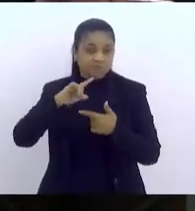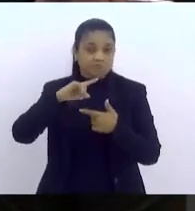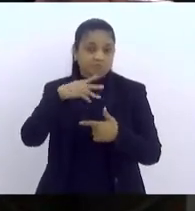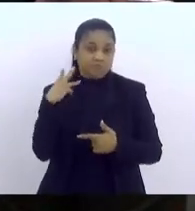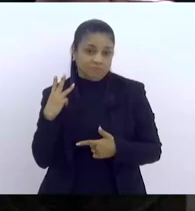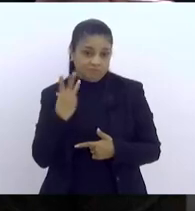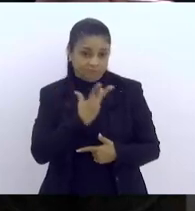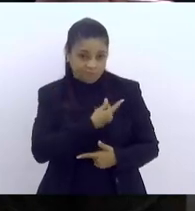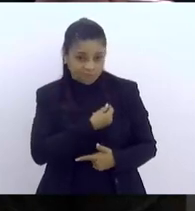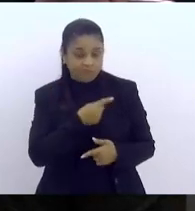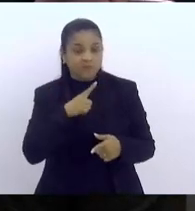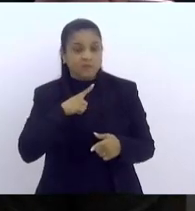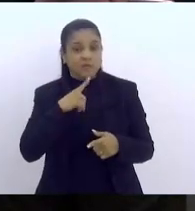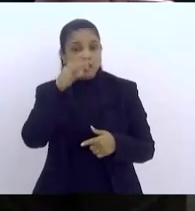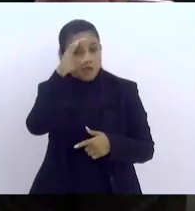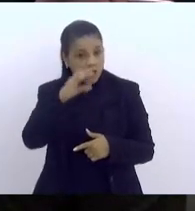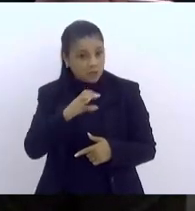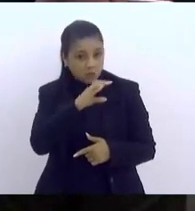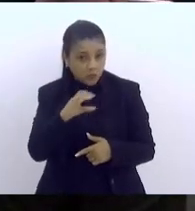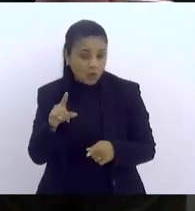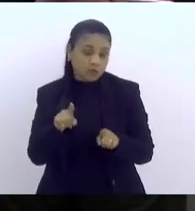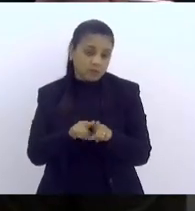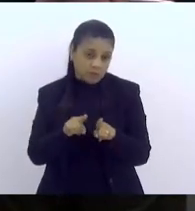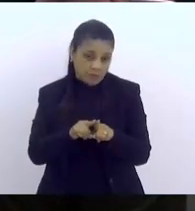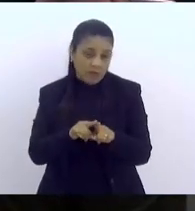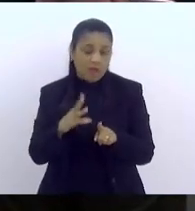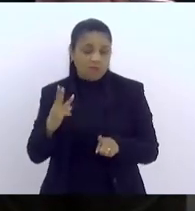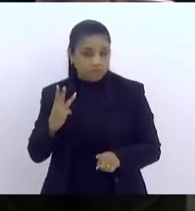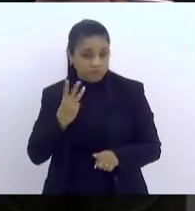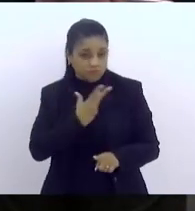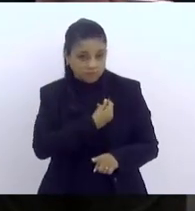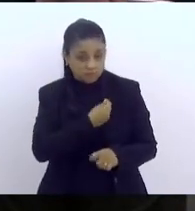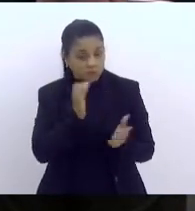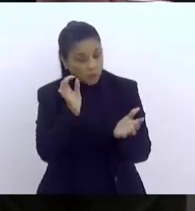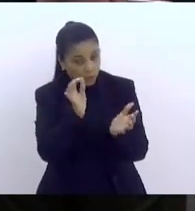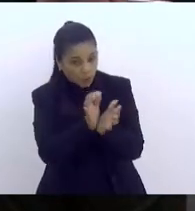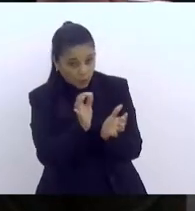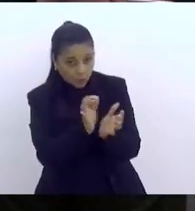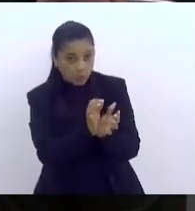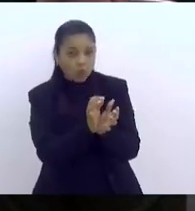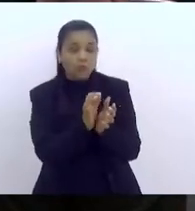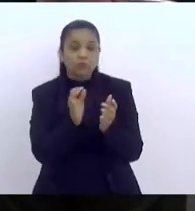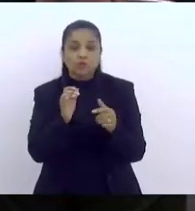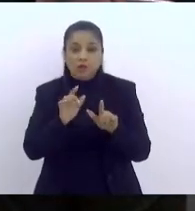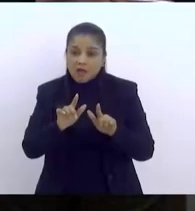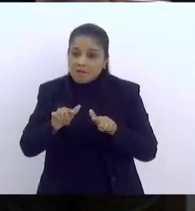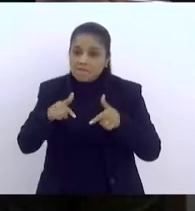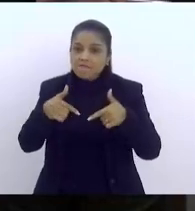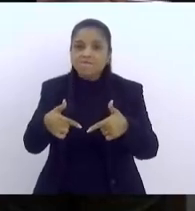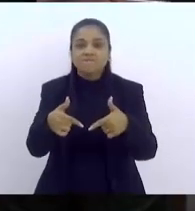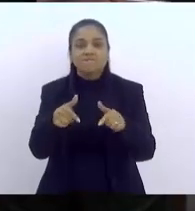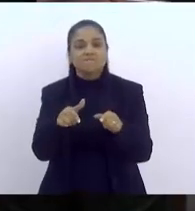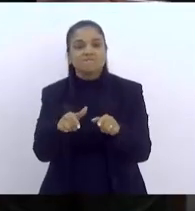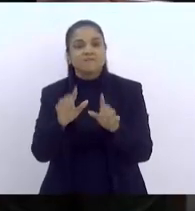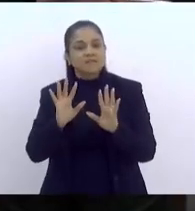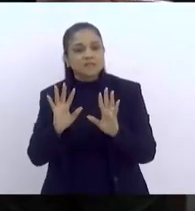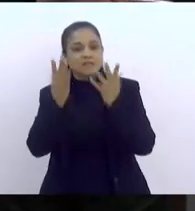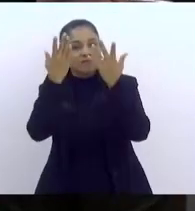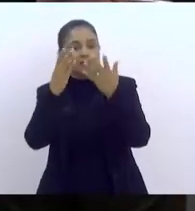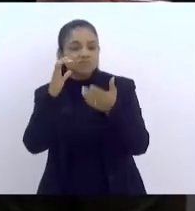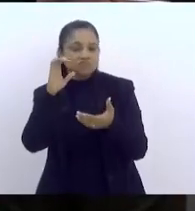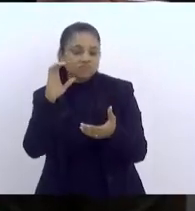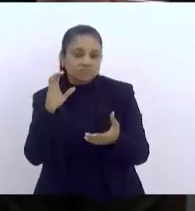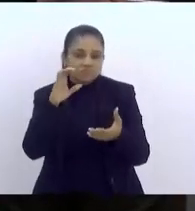de decidir, tem grupos católicos que são a favor da celebração da união